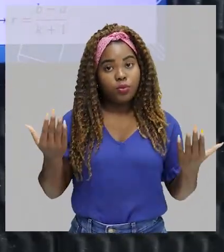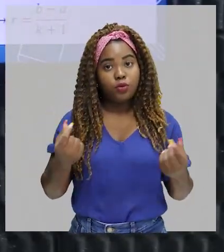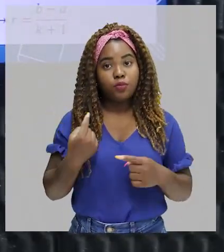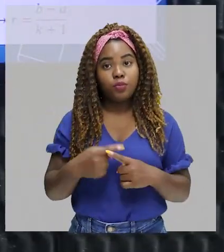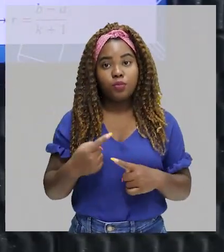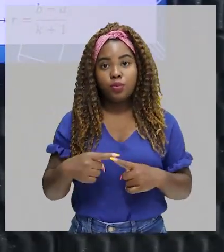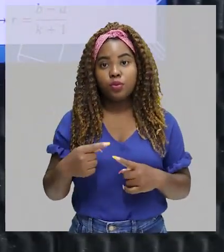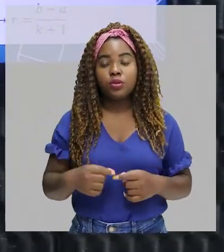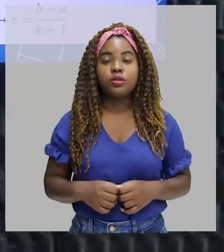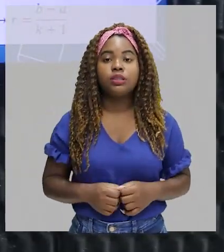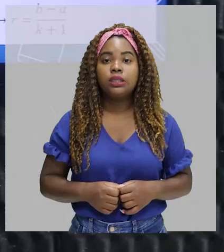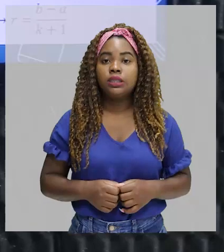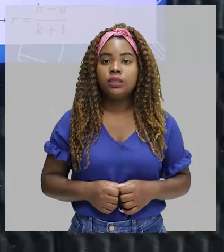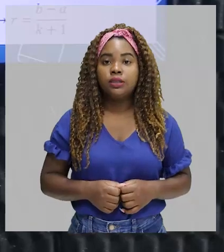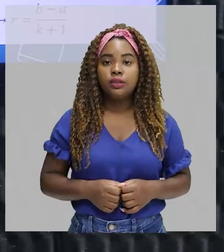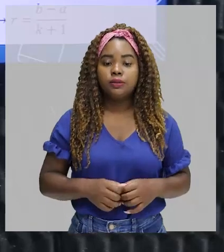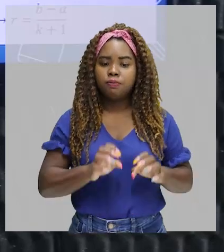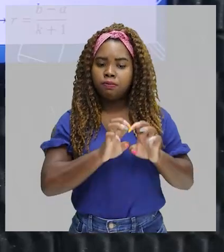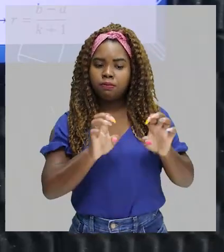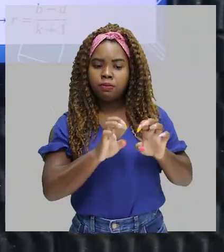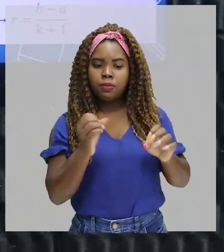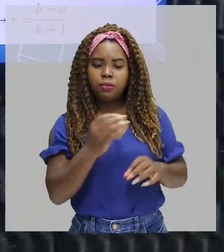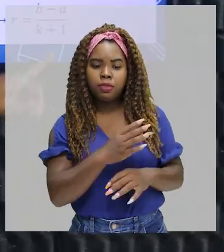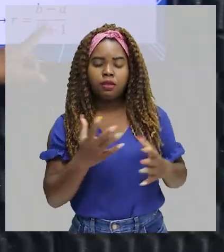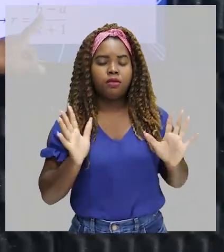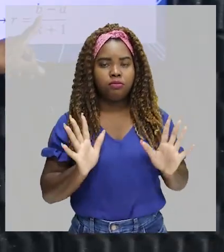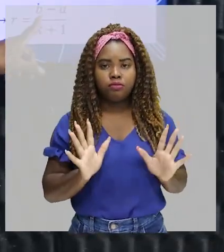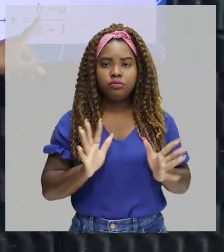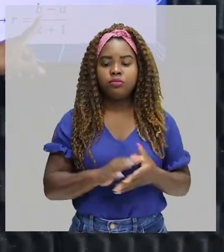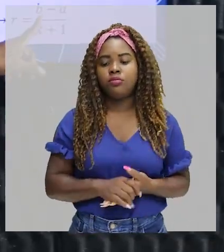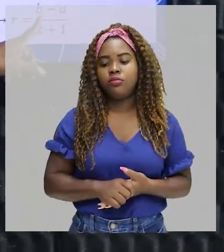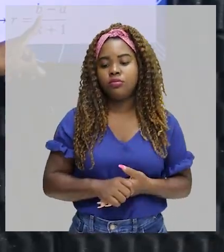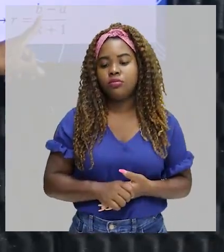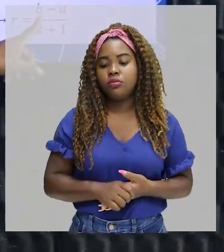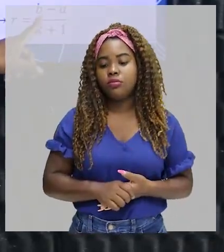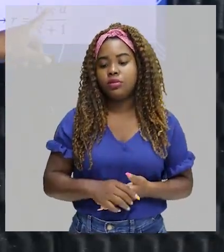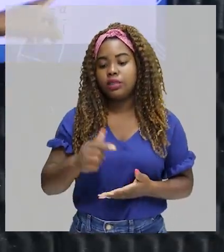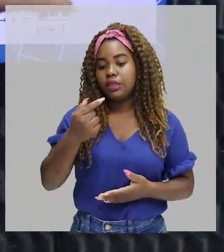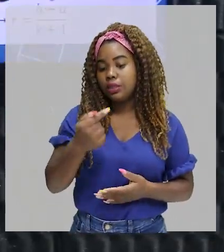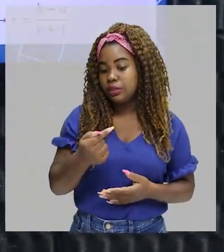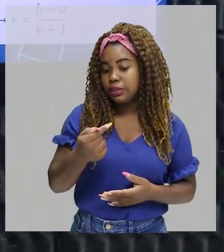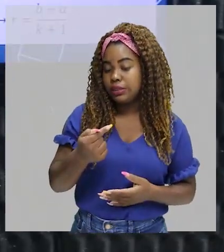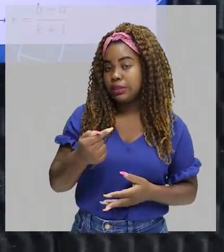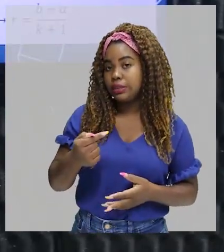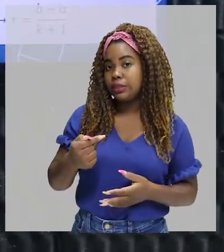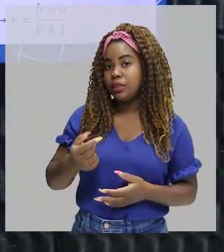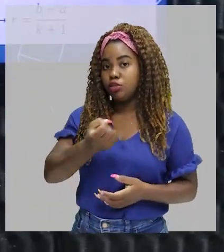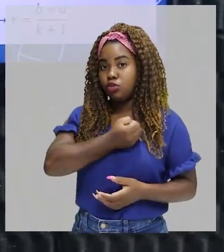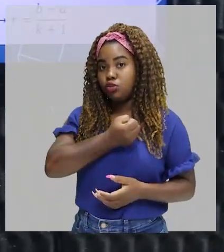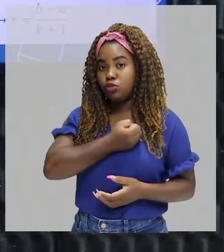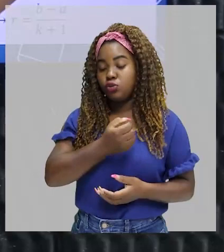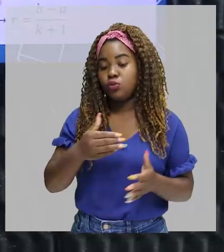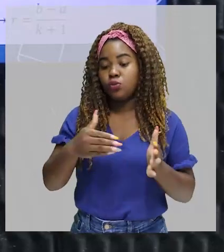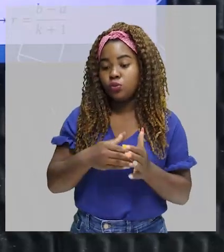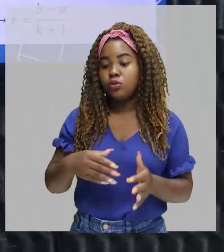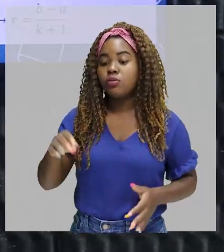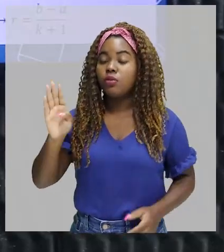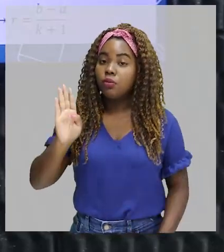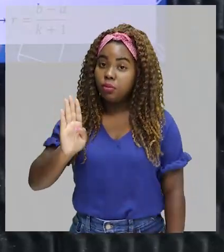o porquê de não ser uma nova fórmula. Realmente não é, ó. Aquele sétimo termo, o último termo, foi